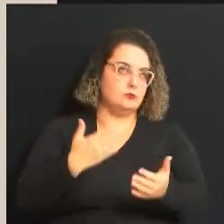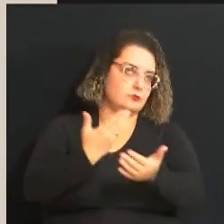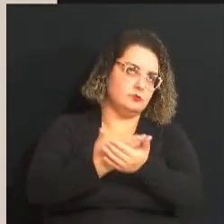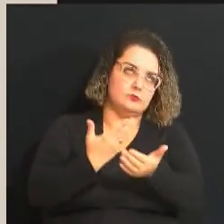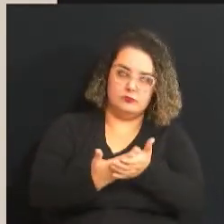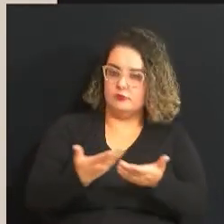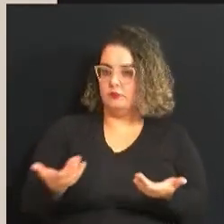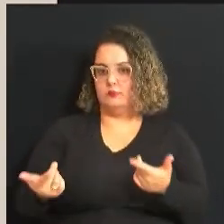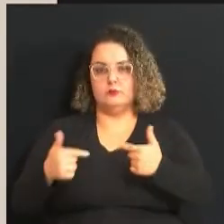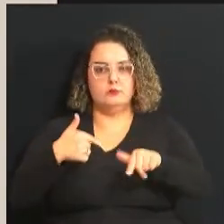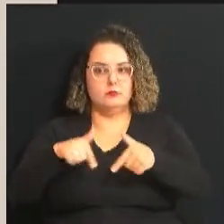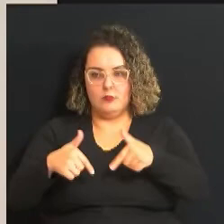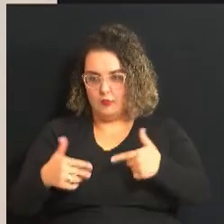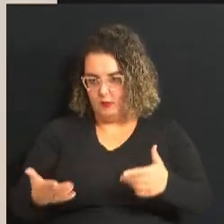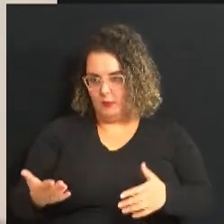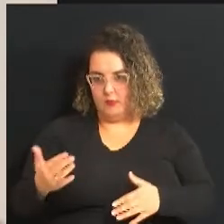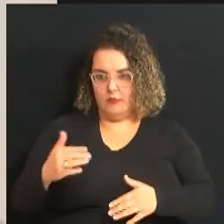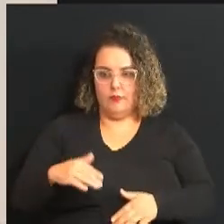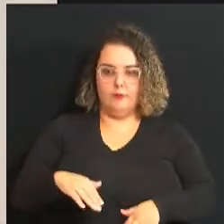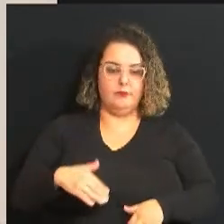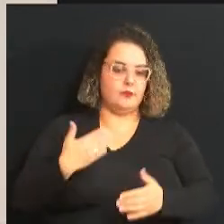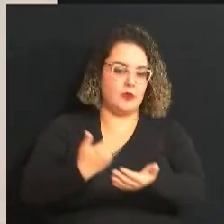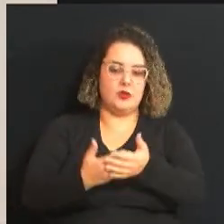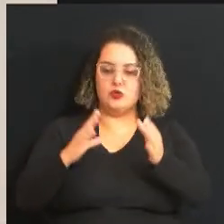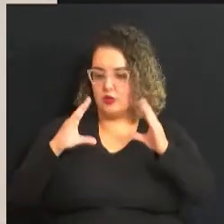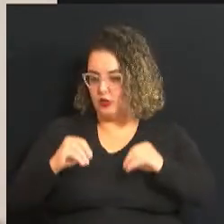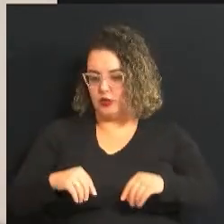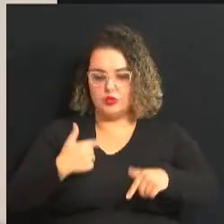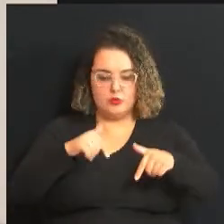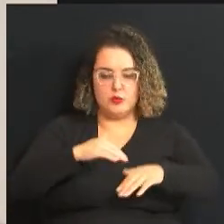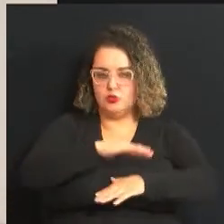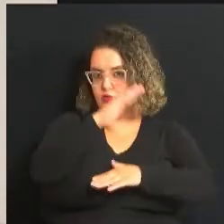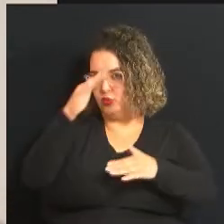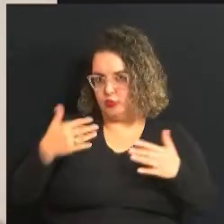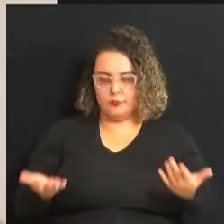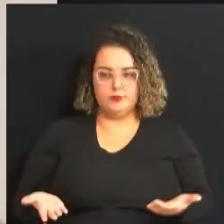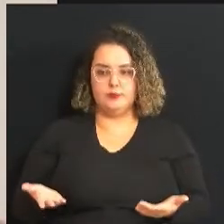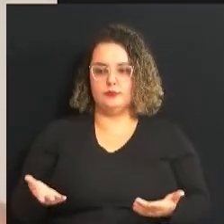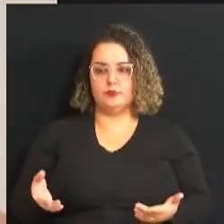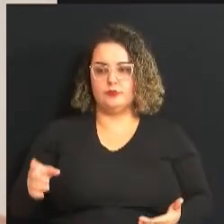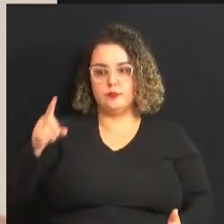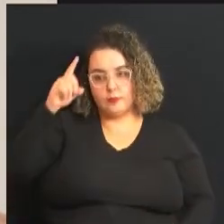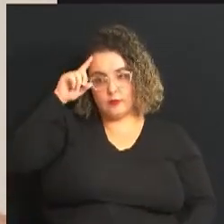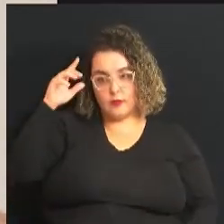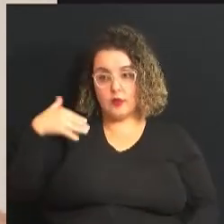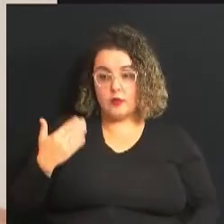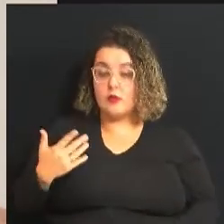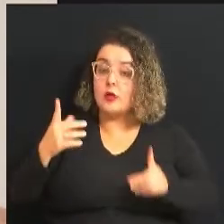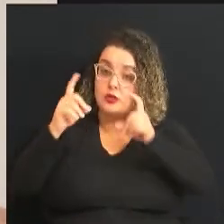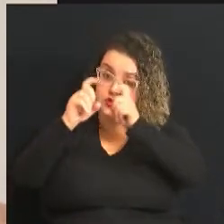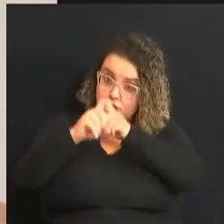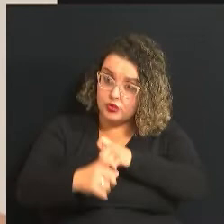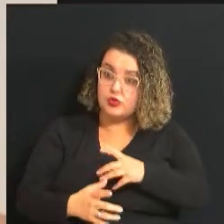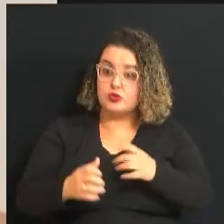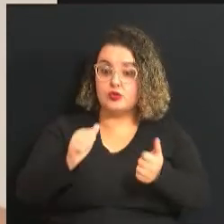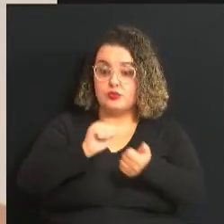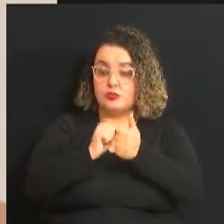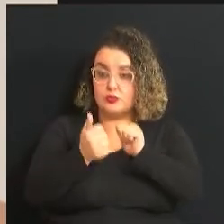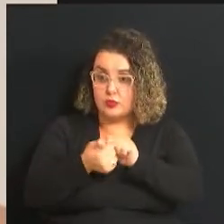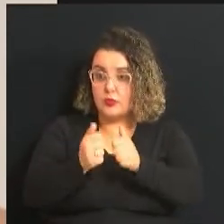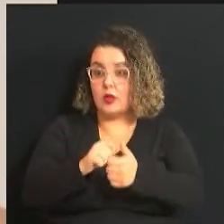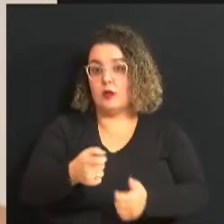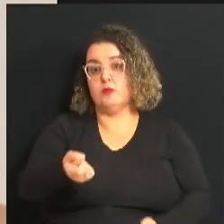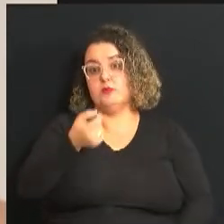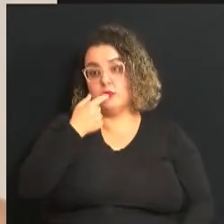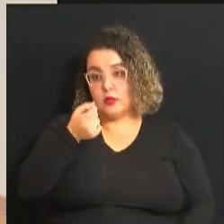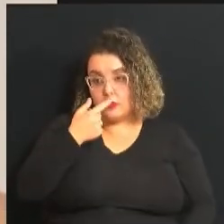trabalhando, trabalha o dia inteiro, estuda à noite, mas às vezes na rotina dela fica mais difícil a gente encaixar uma pílula que precisa ser